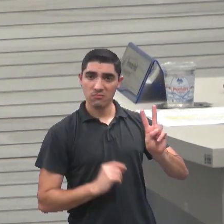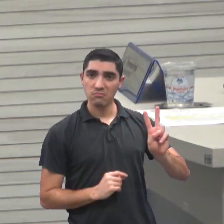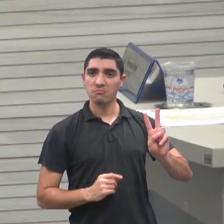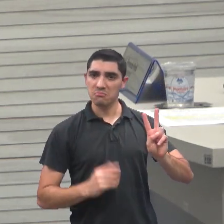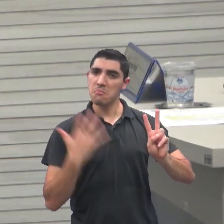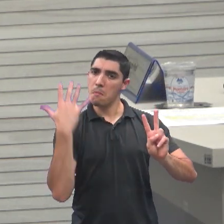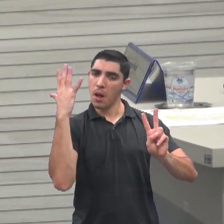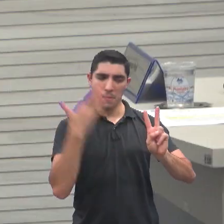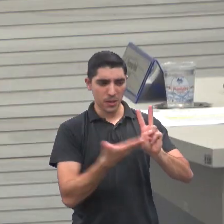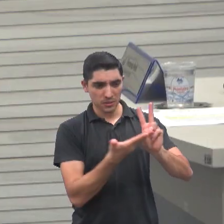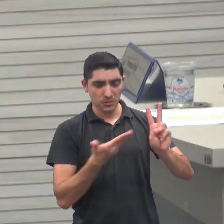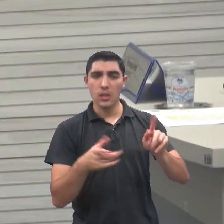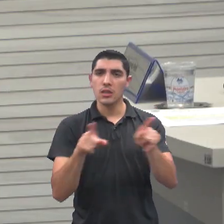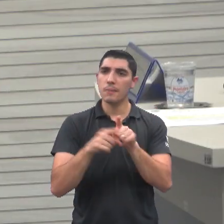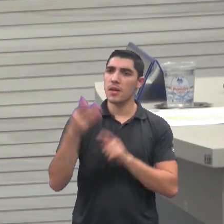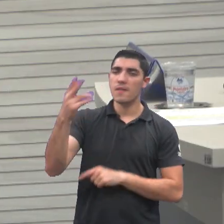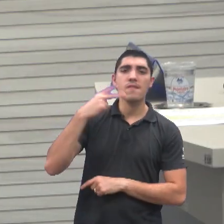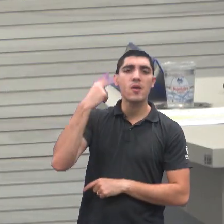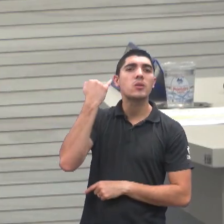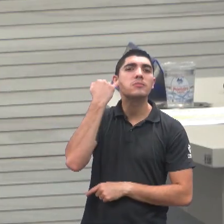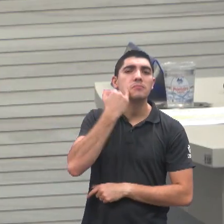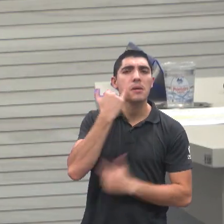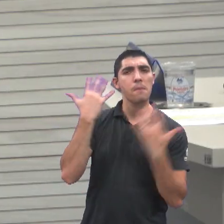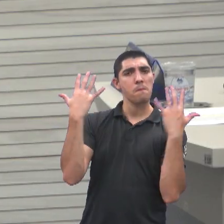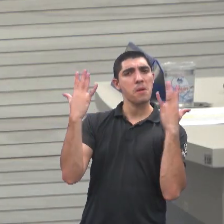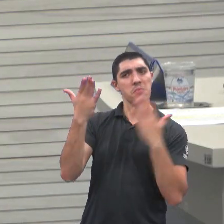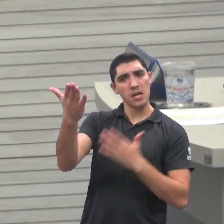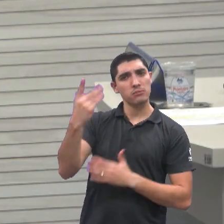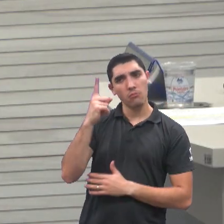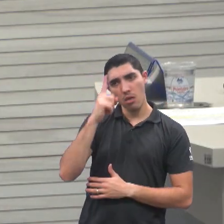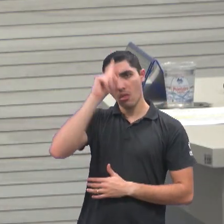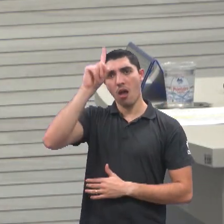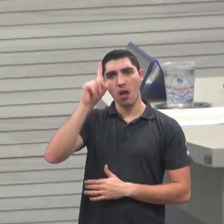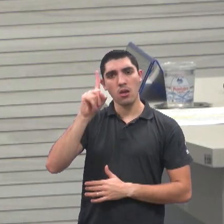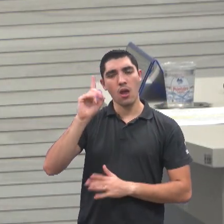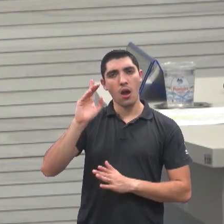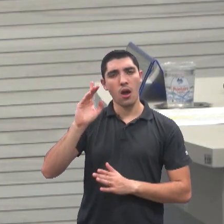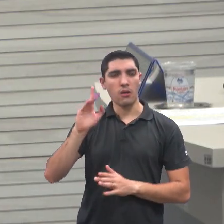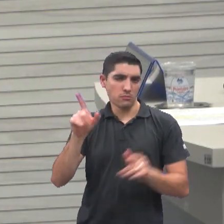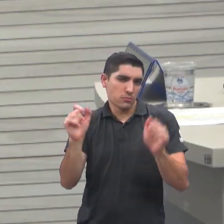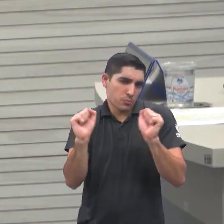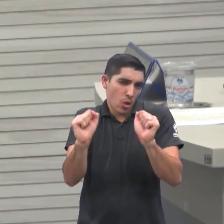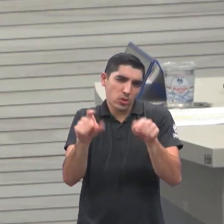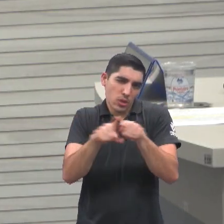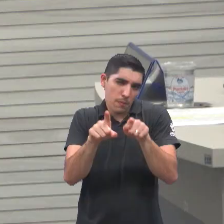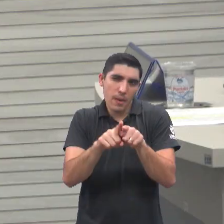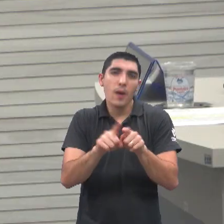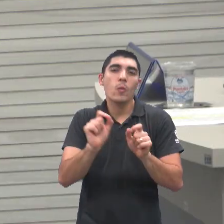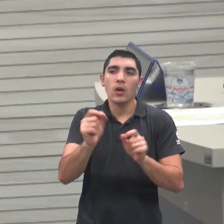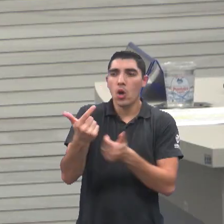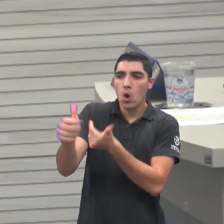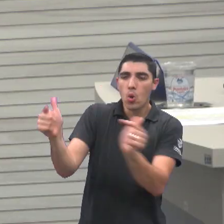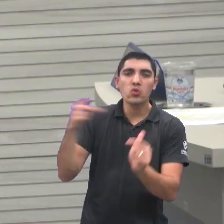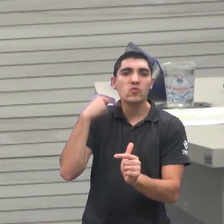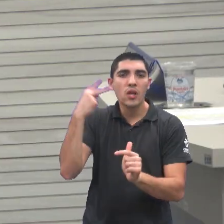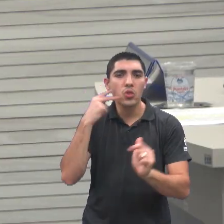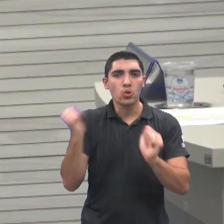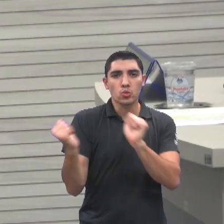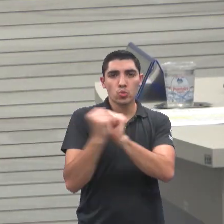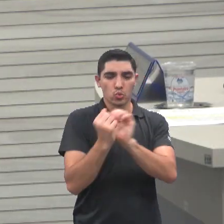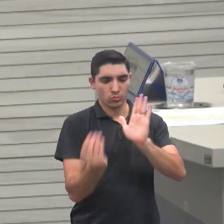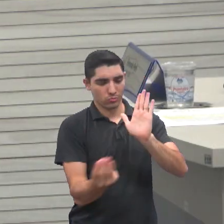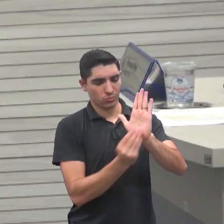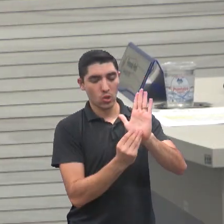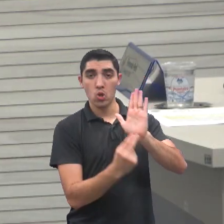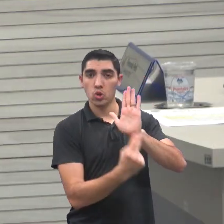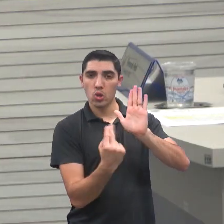Parabéns, Zé Luiz, também pela iniciativa de abrir para os vereadores, né, fazer parte da coautoria de um fato